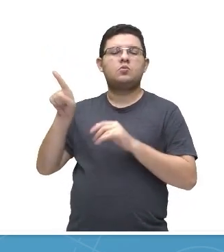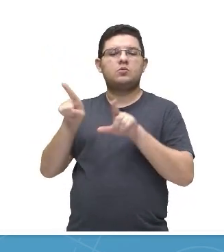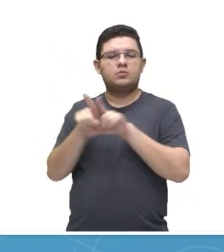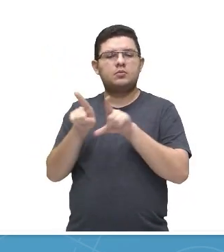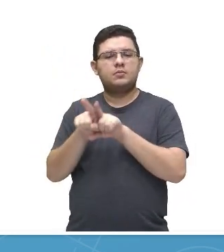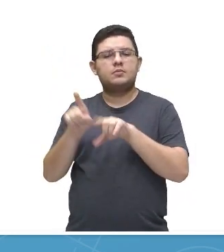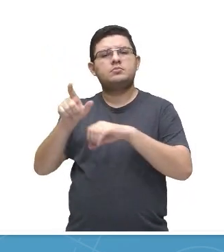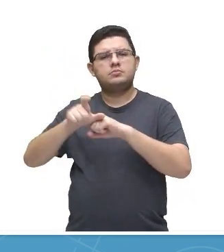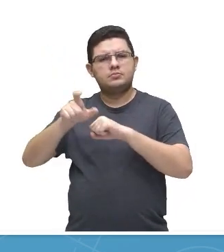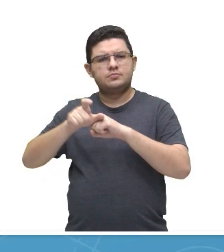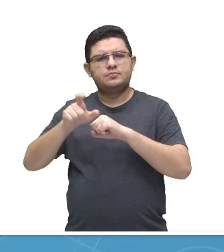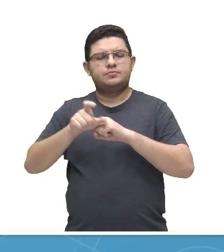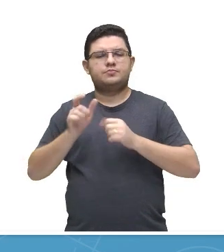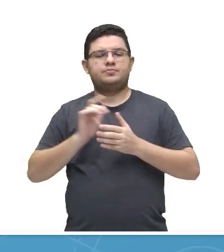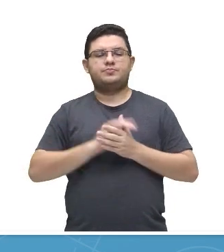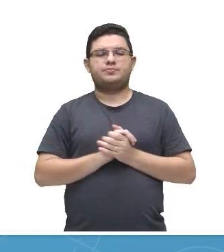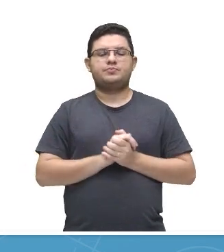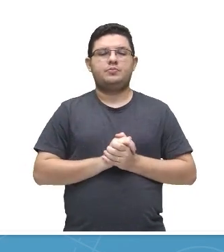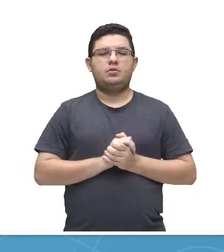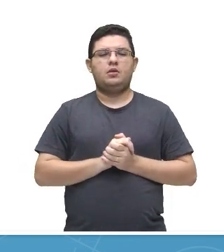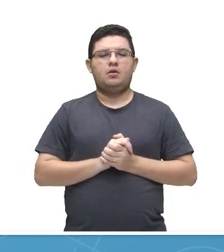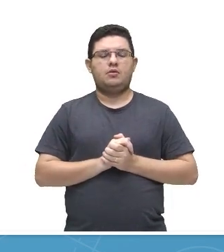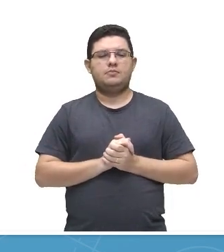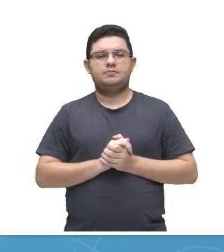estado. Muito bem.